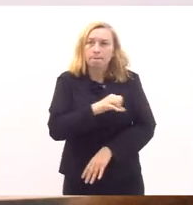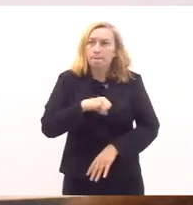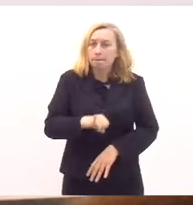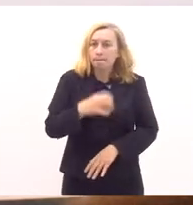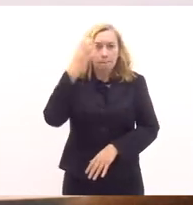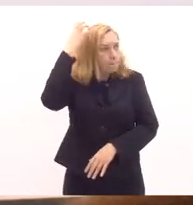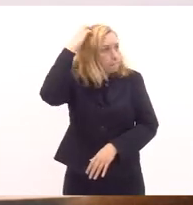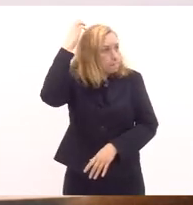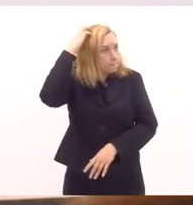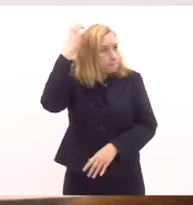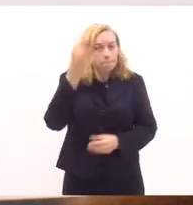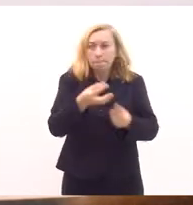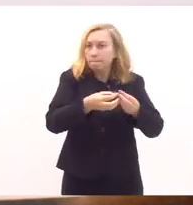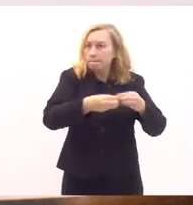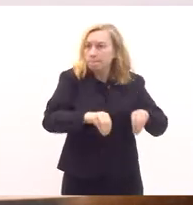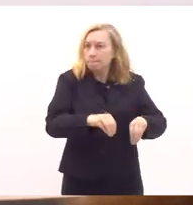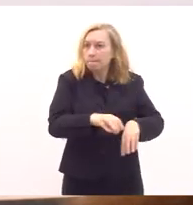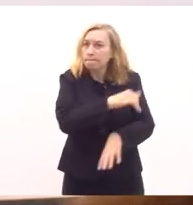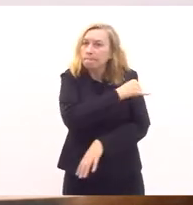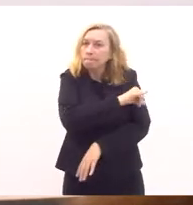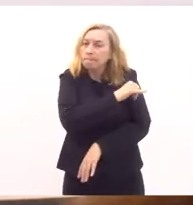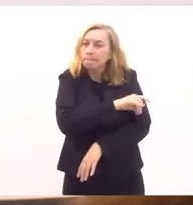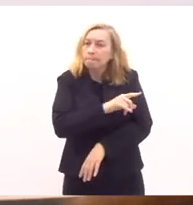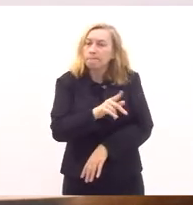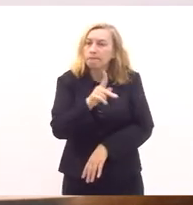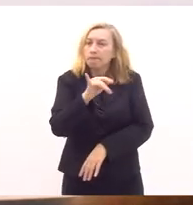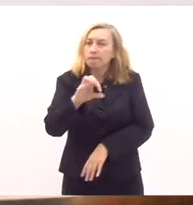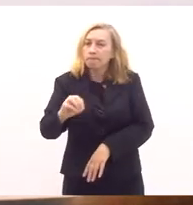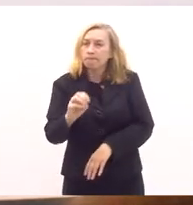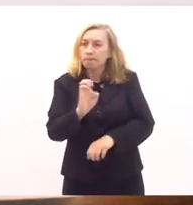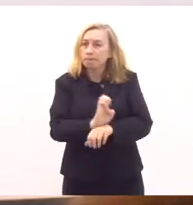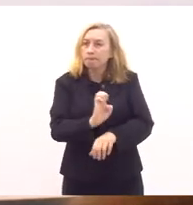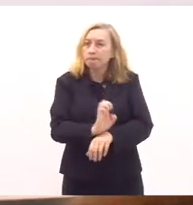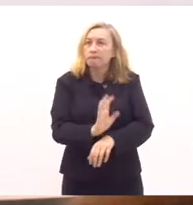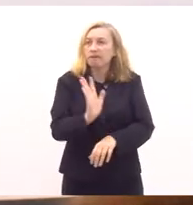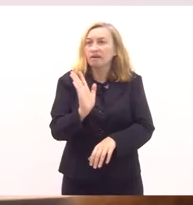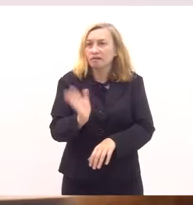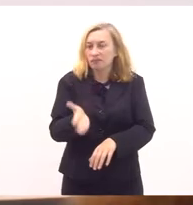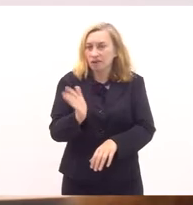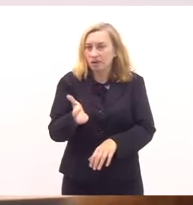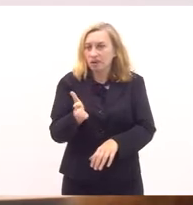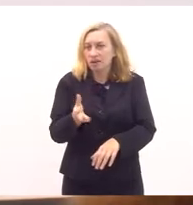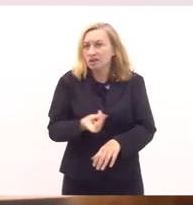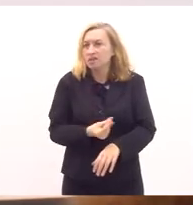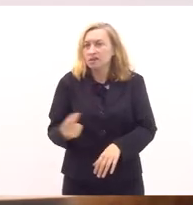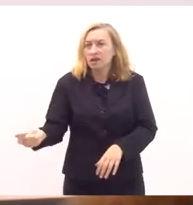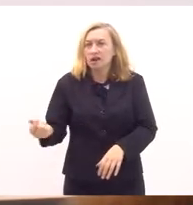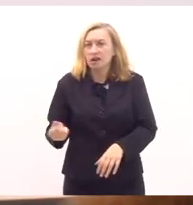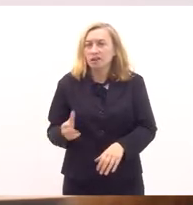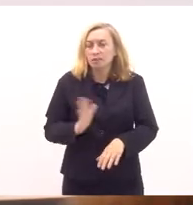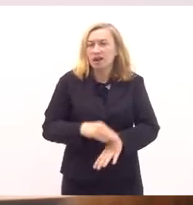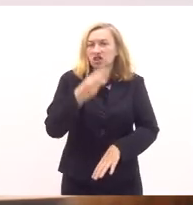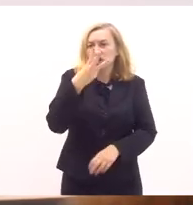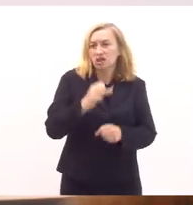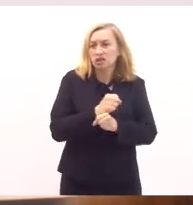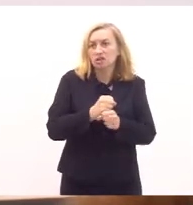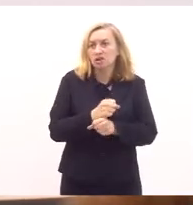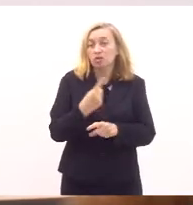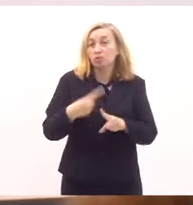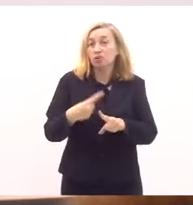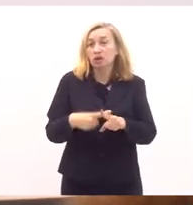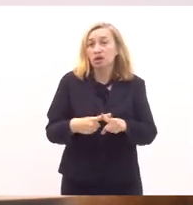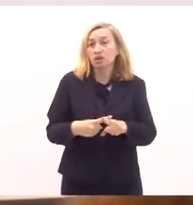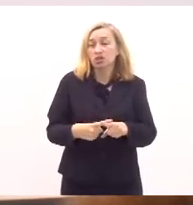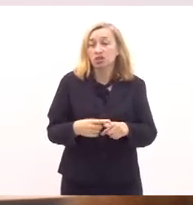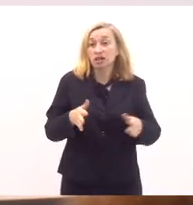culpado pela quebra do Rio de Janeiro fosse o piso estadual, nós já teríamos saído dessa situação há mais de 3 anos, porque nós estamos sem piso estadual